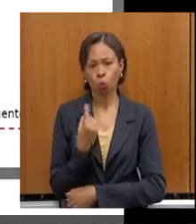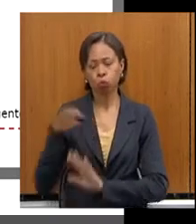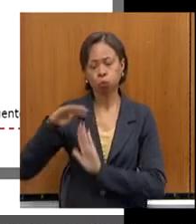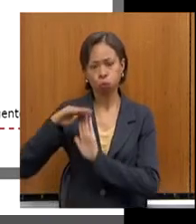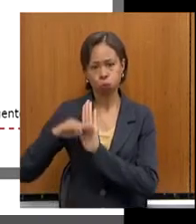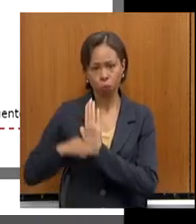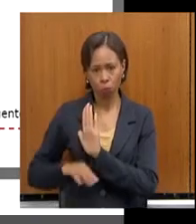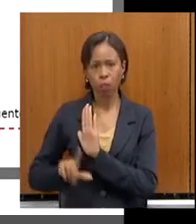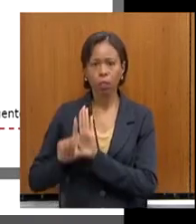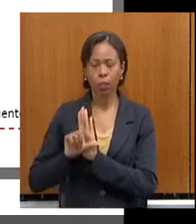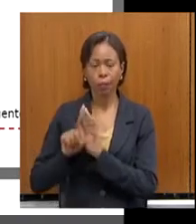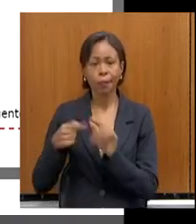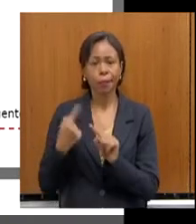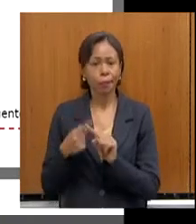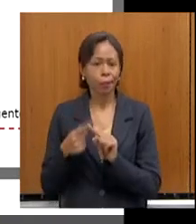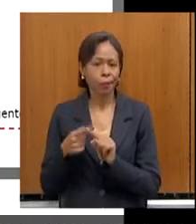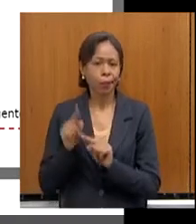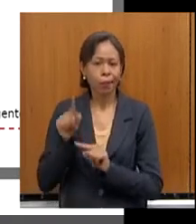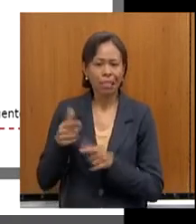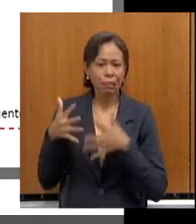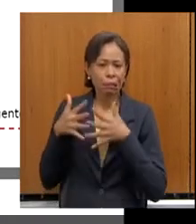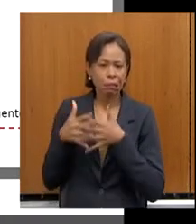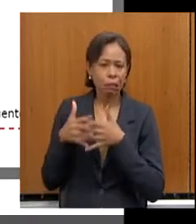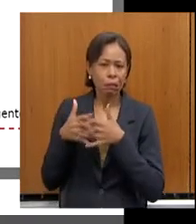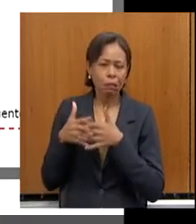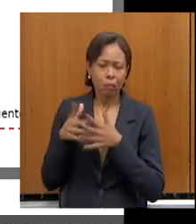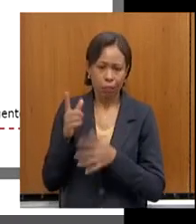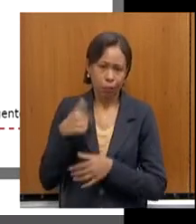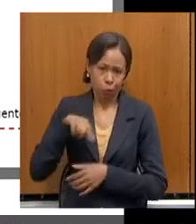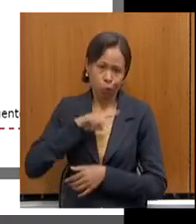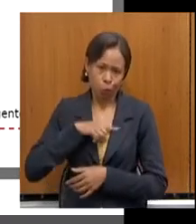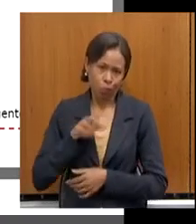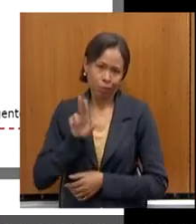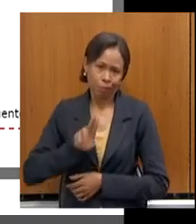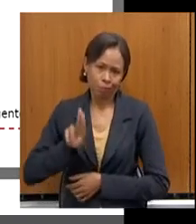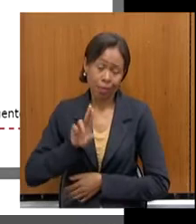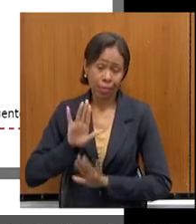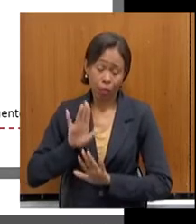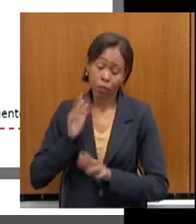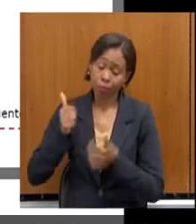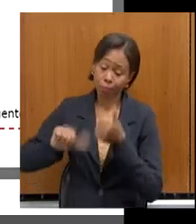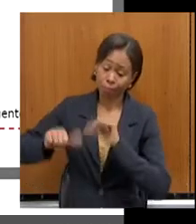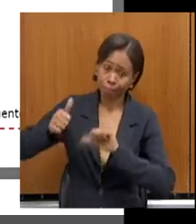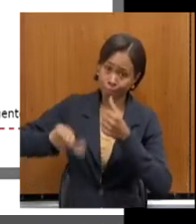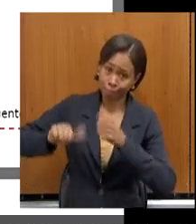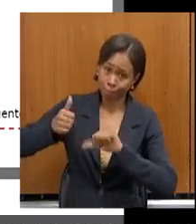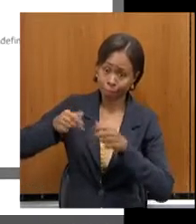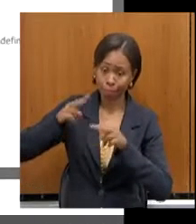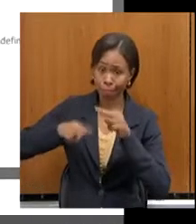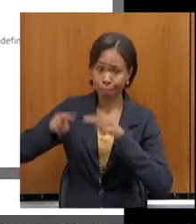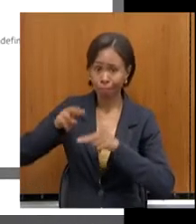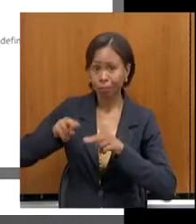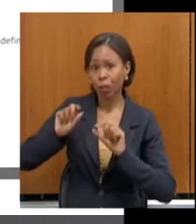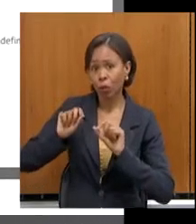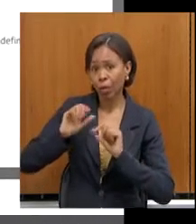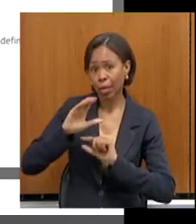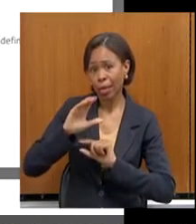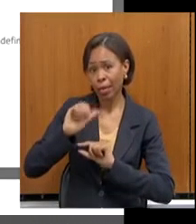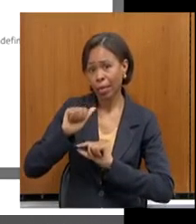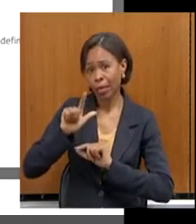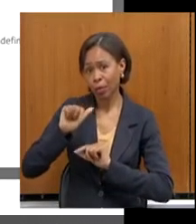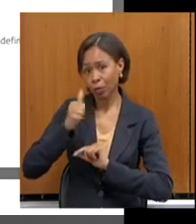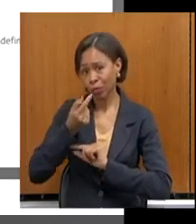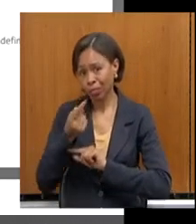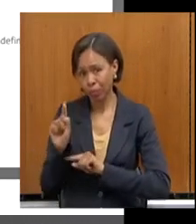porque uma metodologia complexo e que nós estamos utilizando nós estamos avaliando é a regulamentação do Calção ambiental